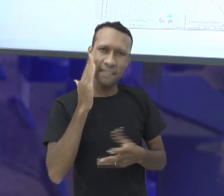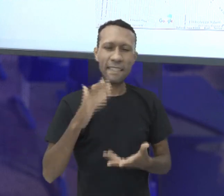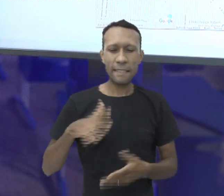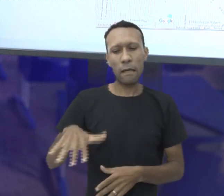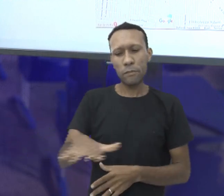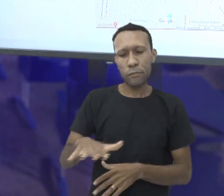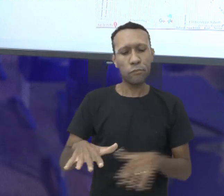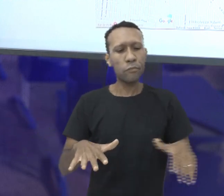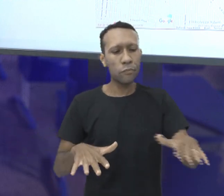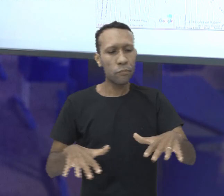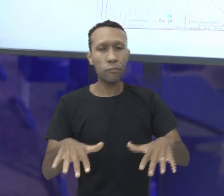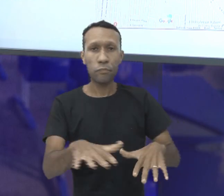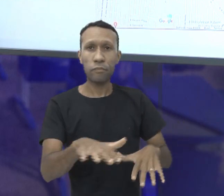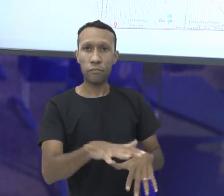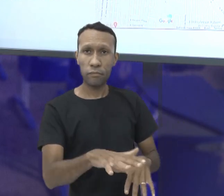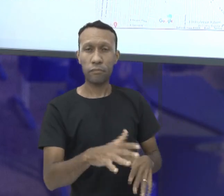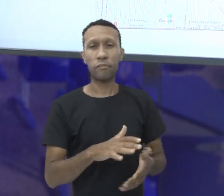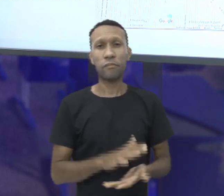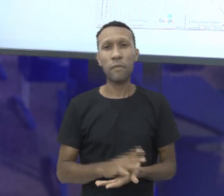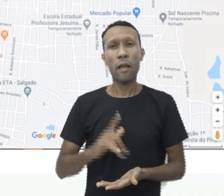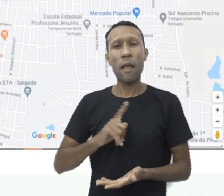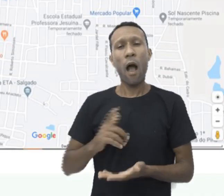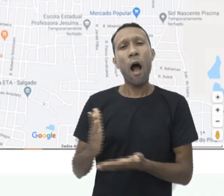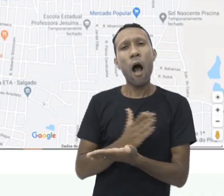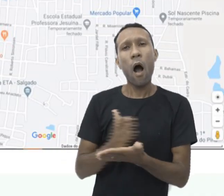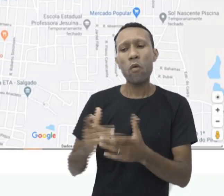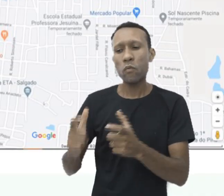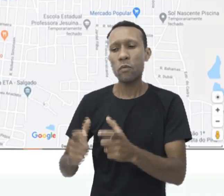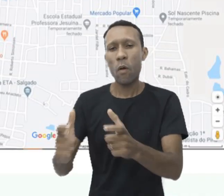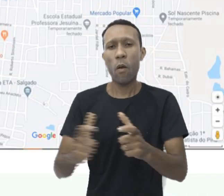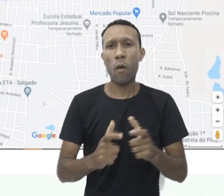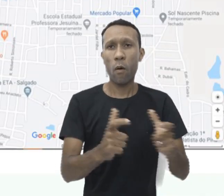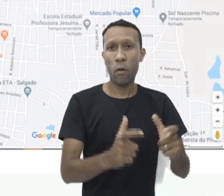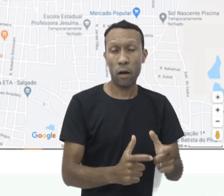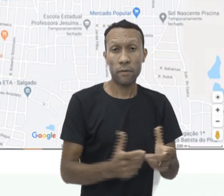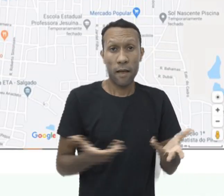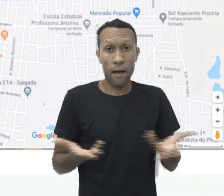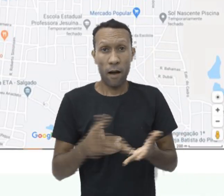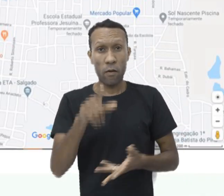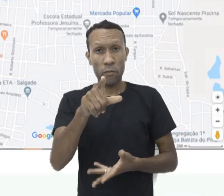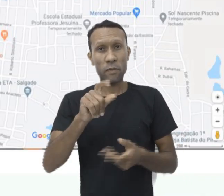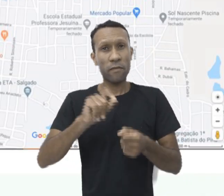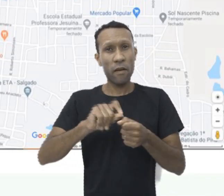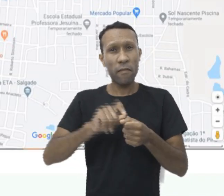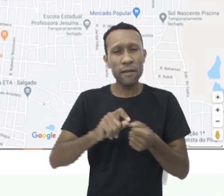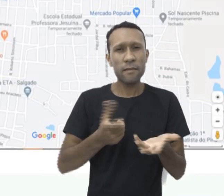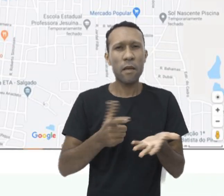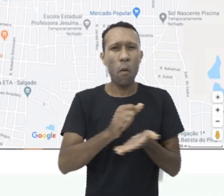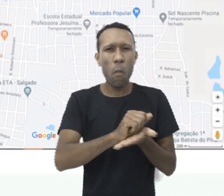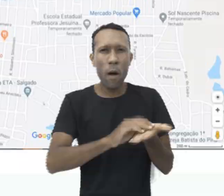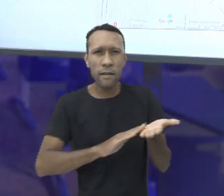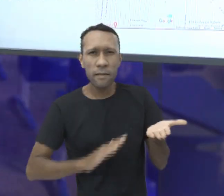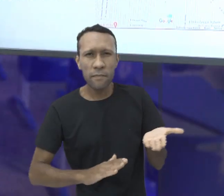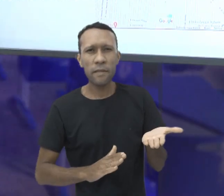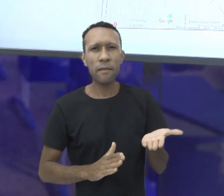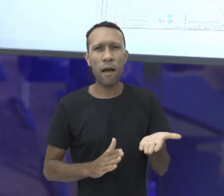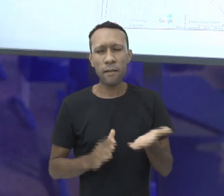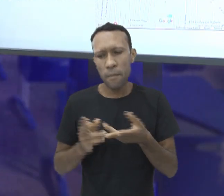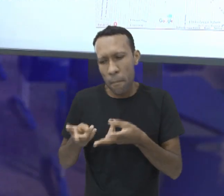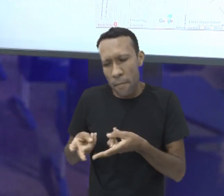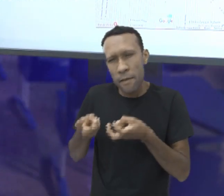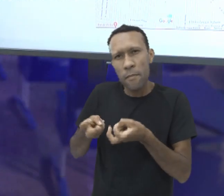setor urbano rural. Vejamos alguns pontos aqui. Sua missão agora é produzir uma legenda do mapa abaixo, do Google Maps. Ou